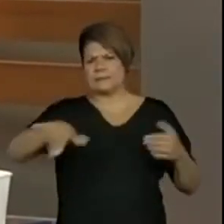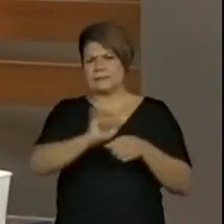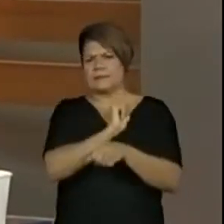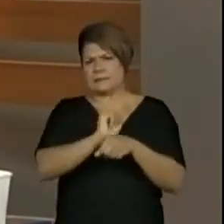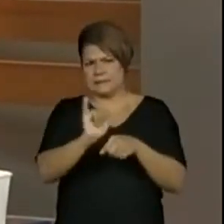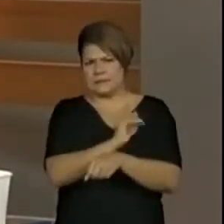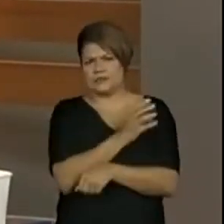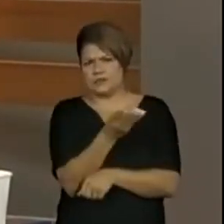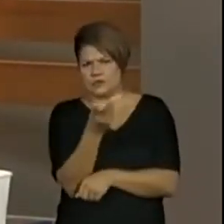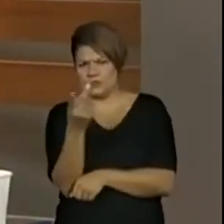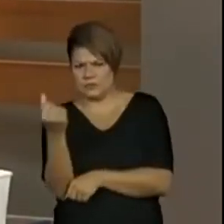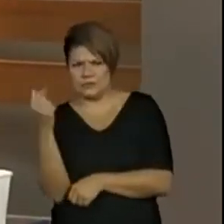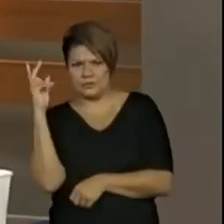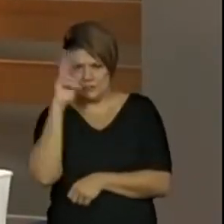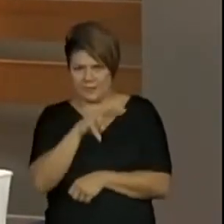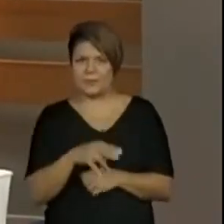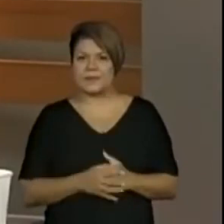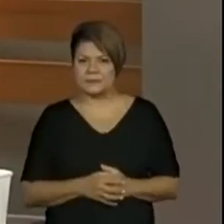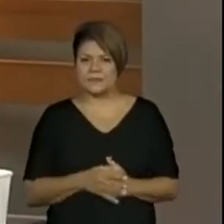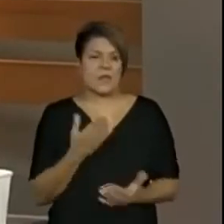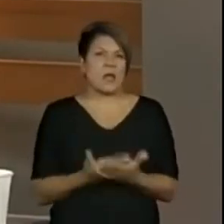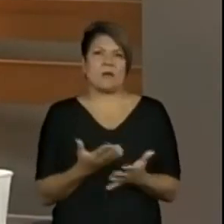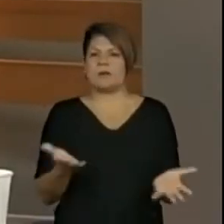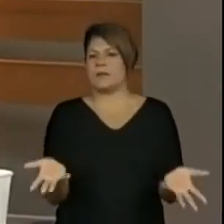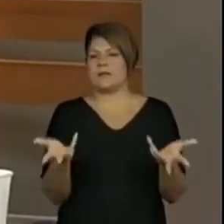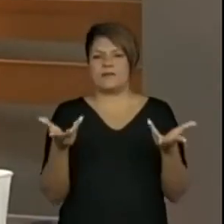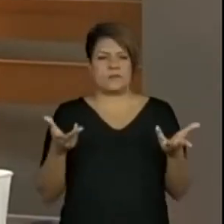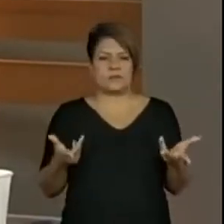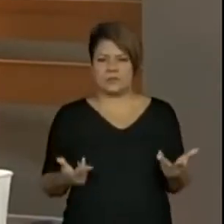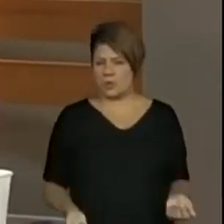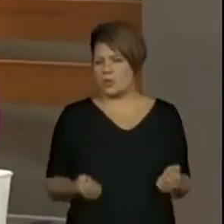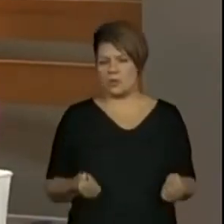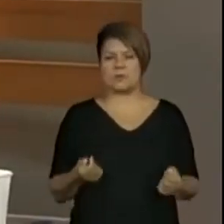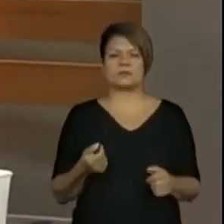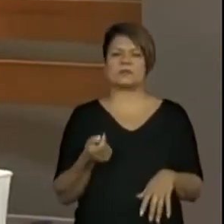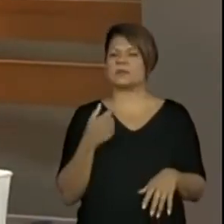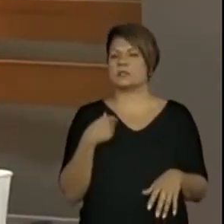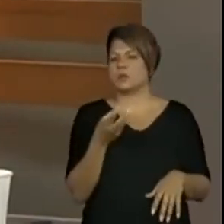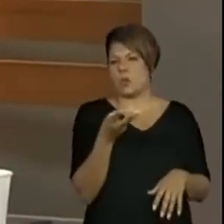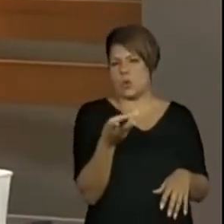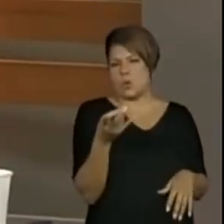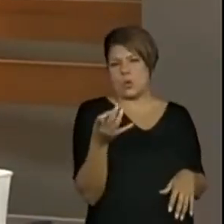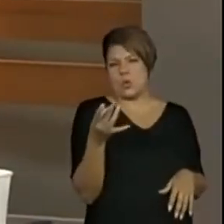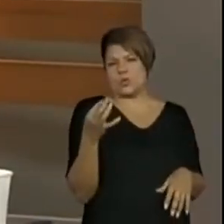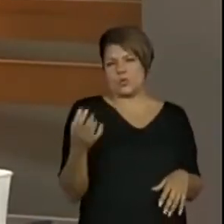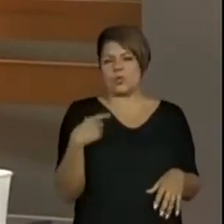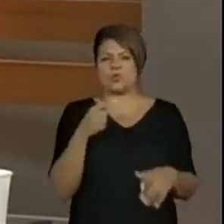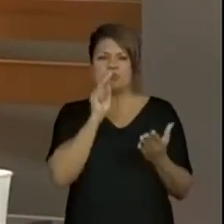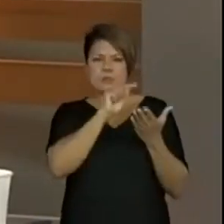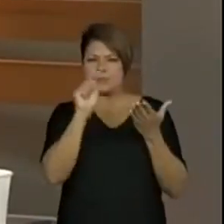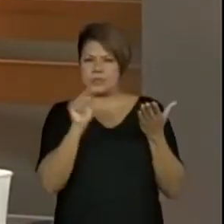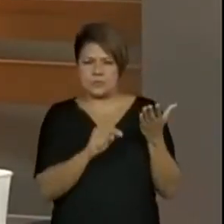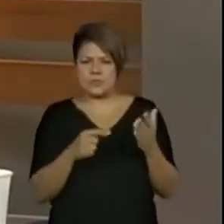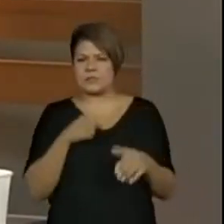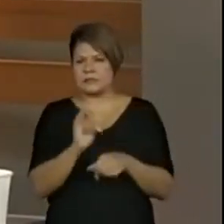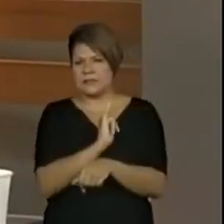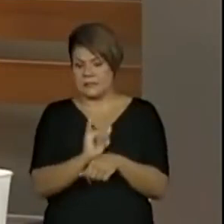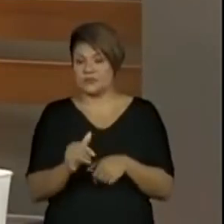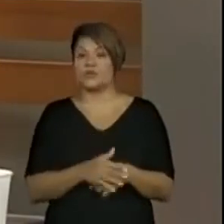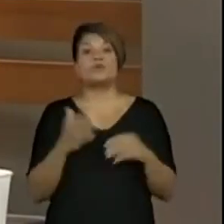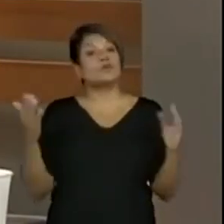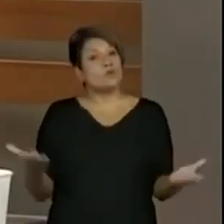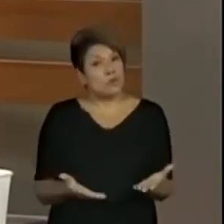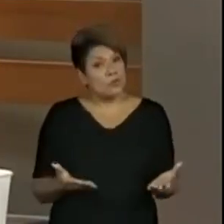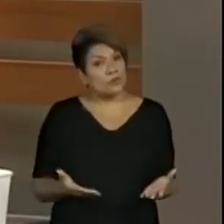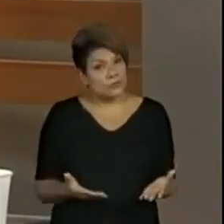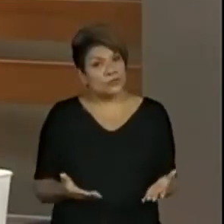de contagem, vocês lembram? Aulas maravilhosas que a gente contou ali de várias maneiras, várias estratégias. E hoje